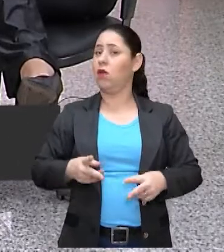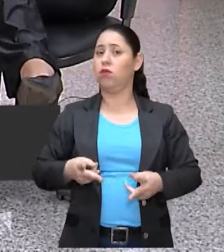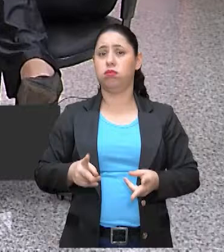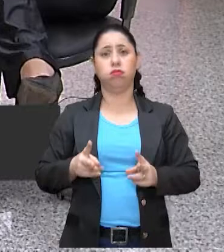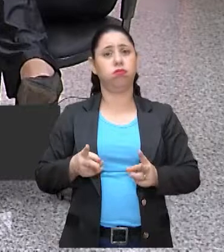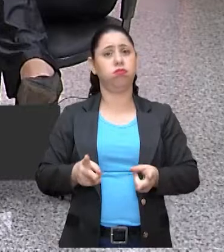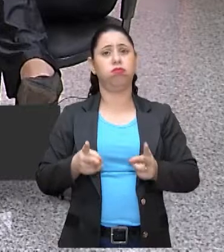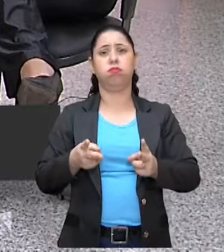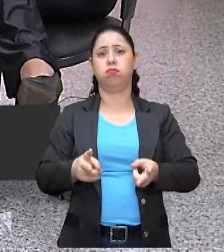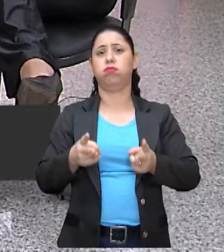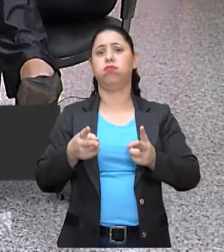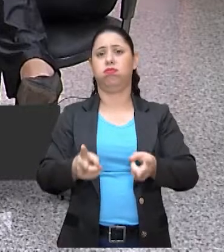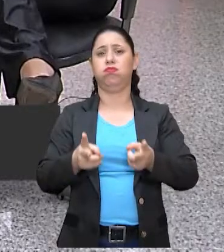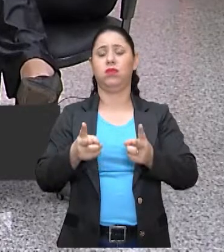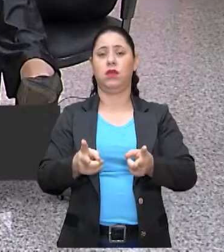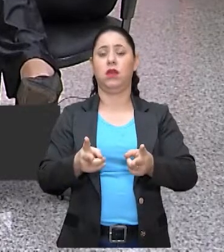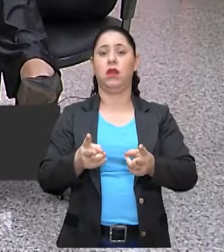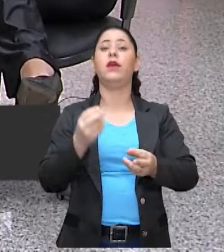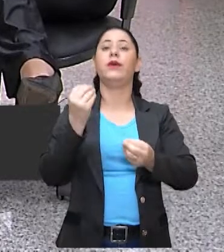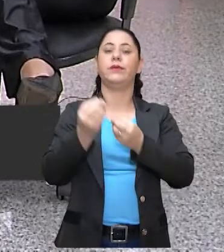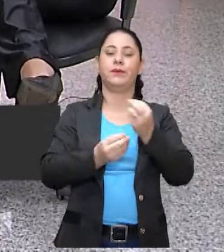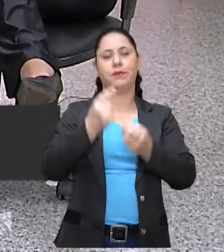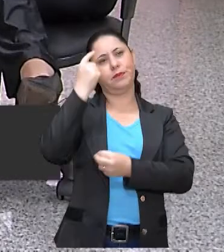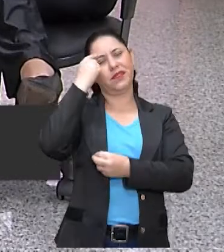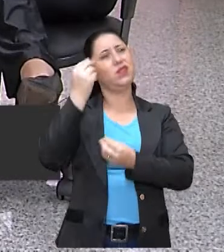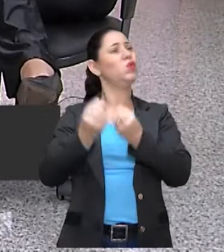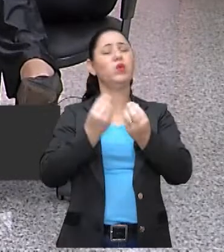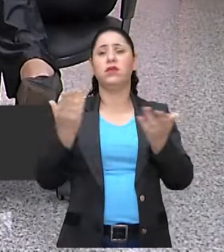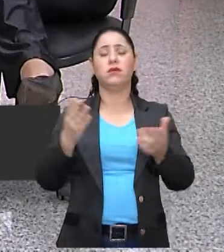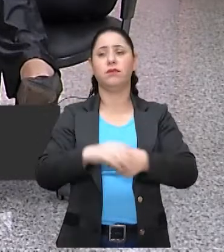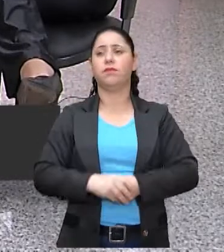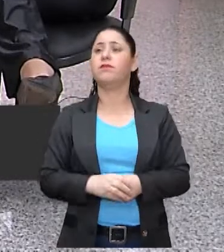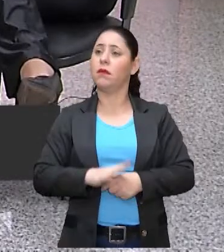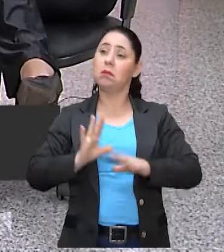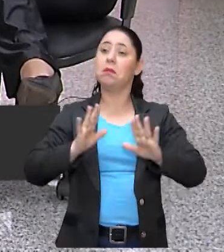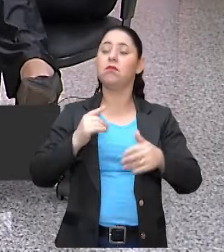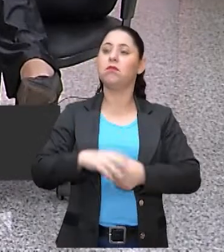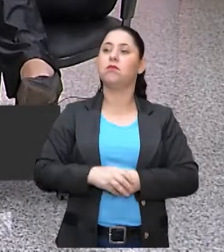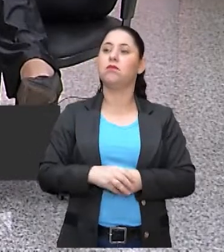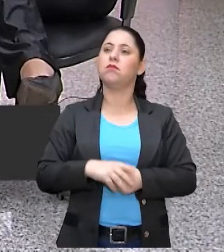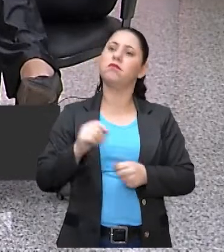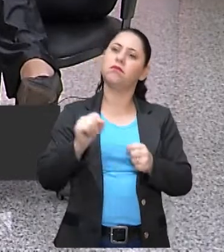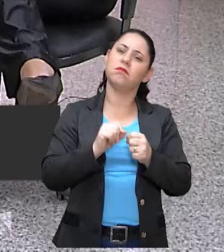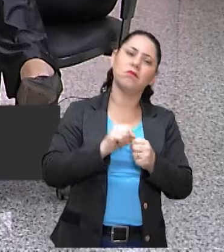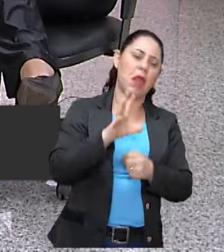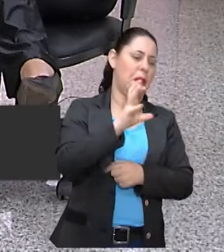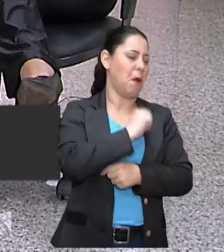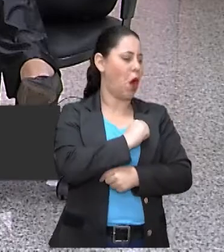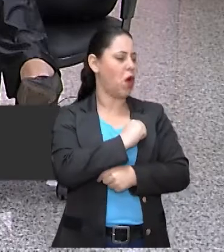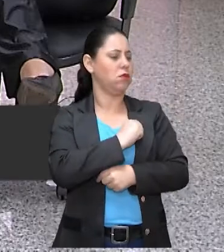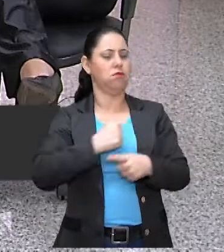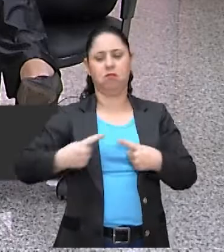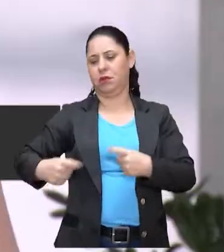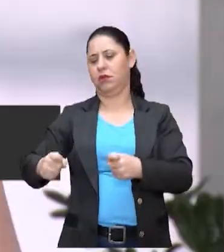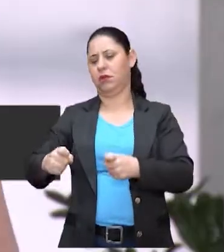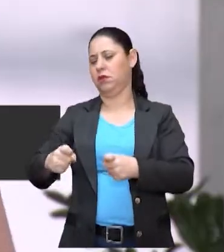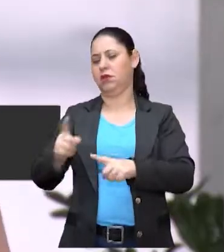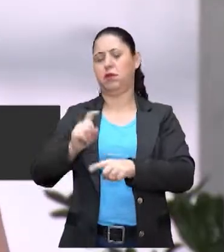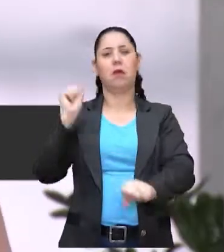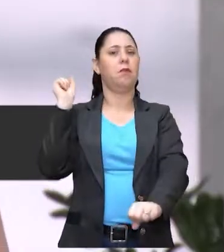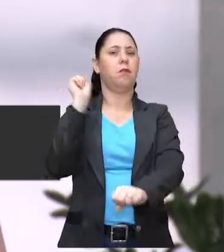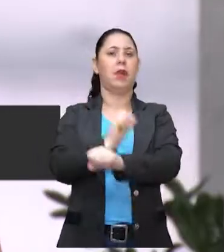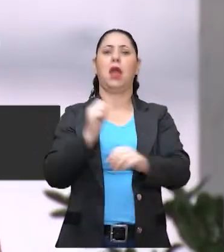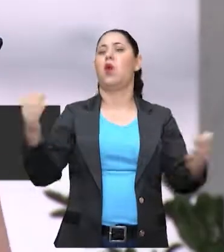E continua, e vai, enquanto permanecer esse... E aí a gente pensa assim, não, então beleza, né? Vamos fazer amor, não vamos fazer guerra, e